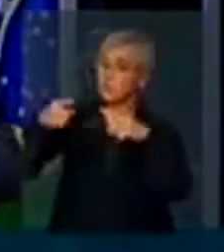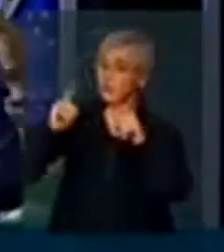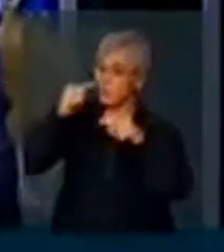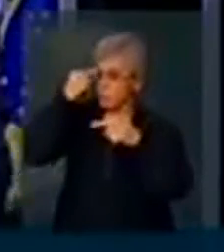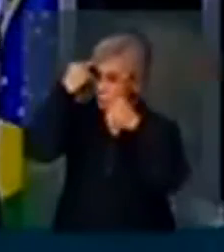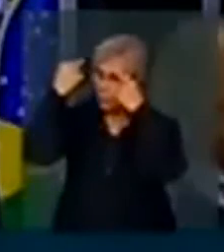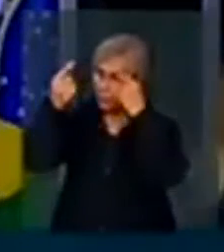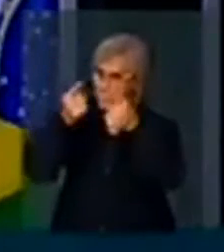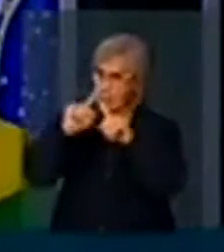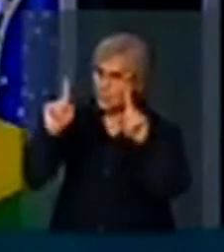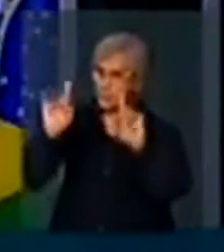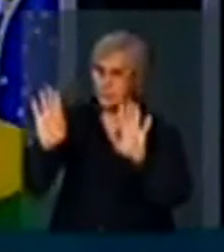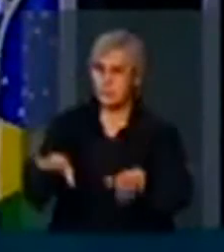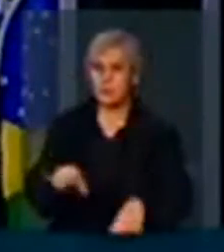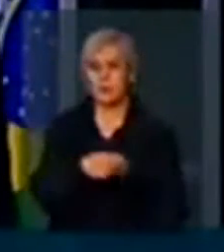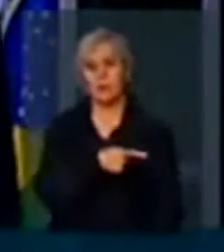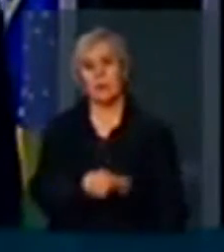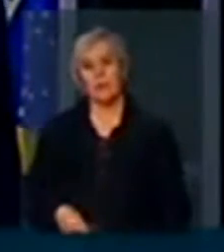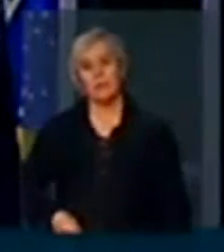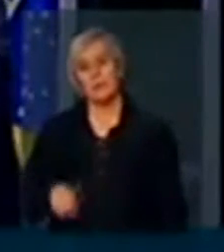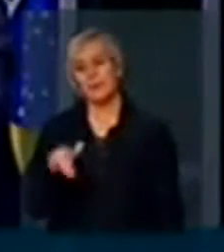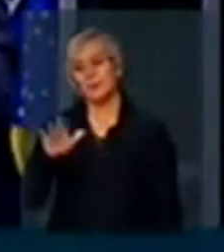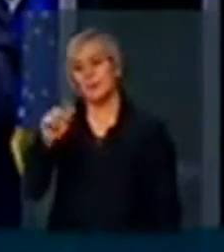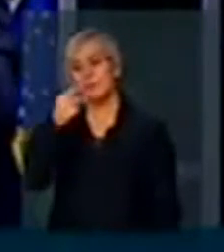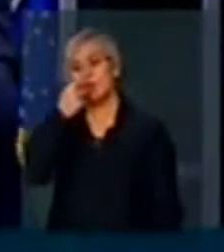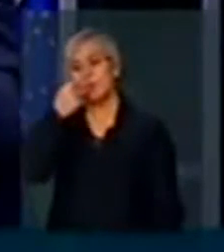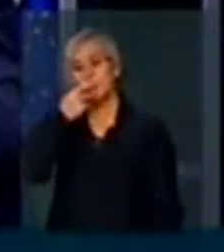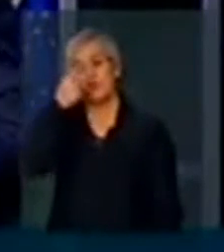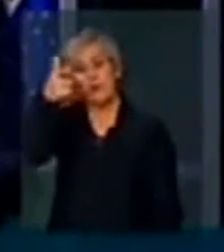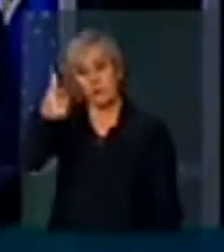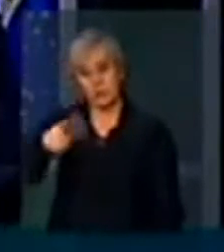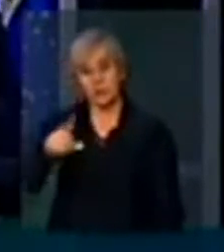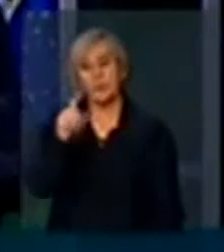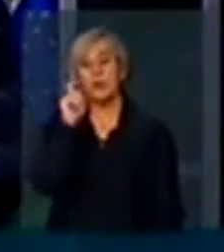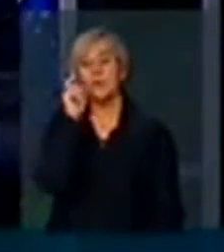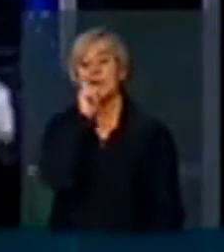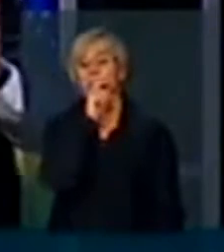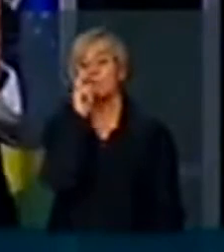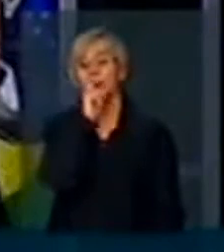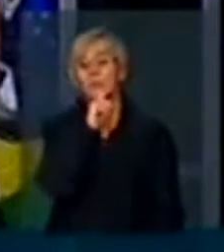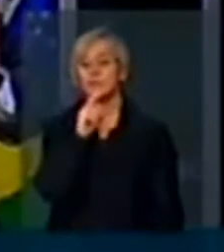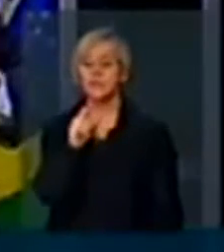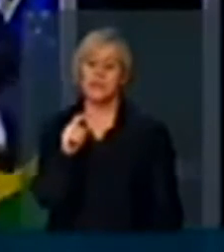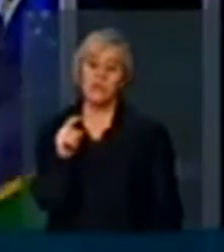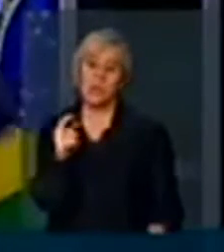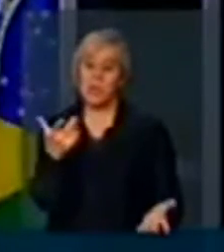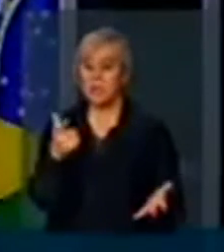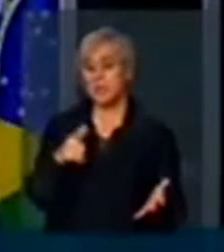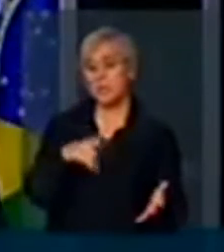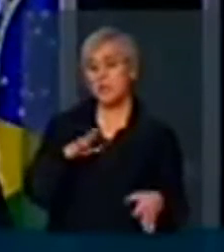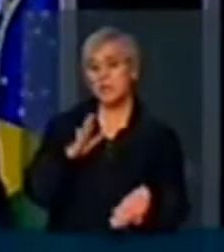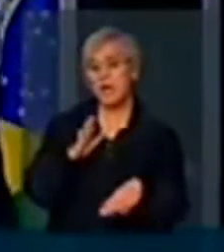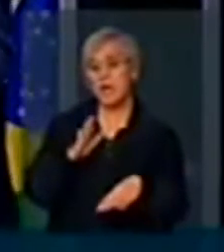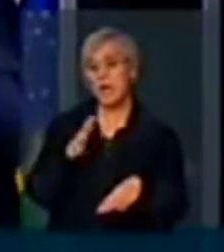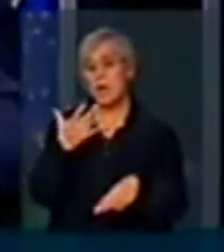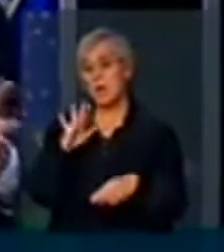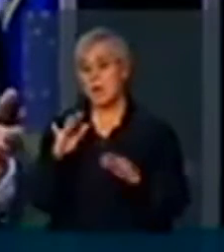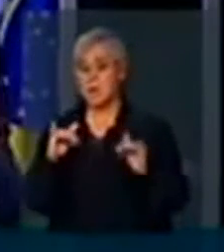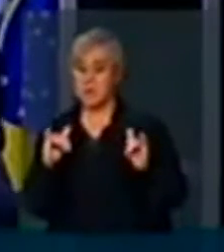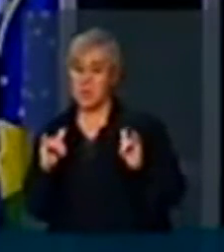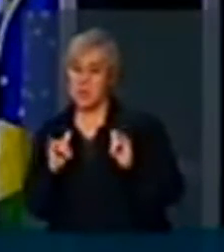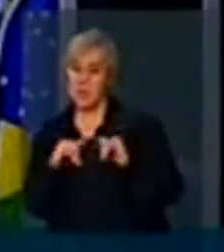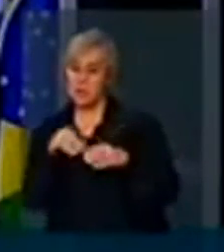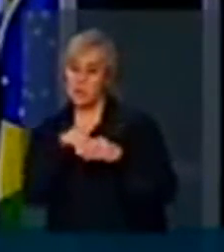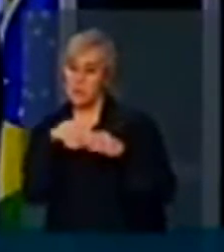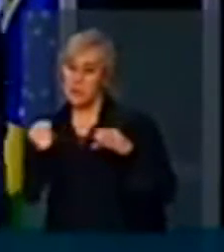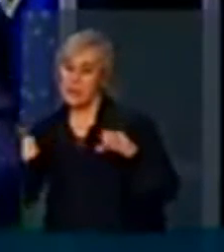dia. O presidente Lula chegou a dizer, e mais uma mentira, que ele anda meio à toa, meio de canto.